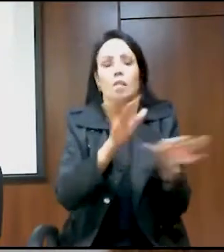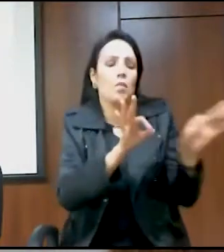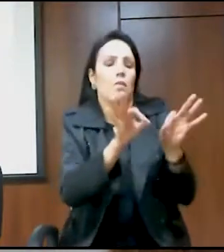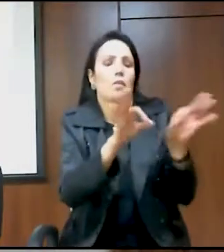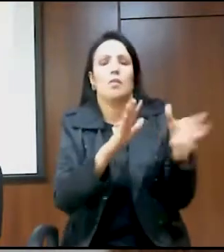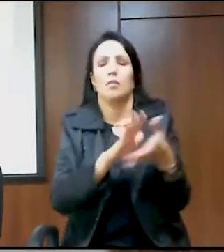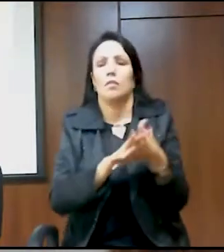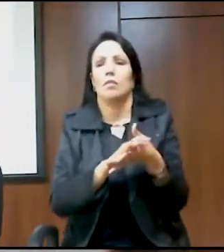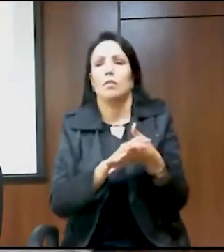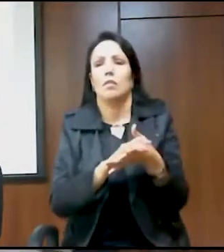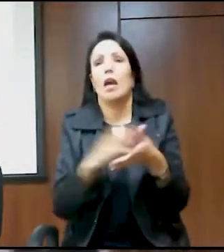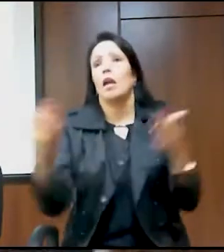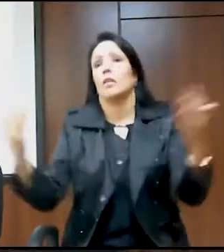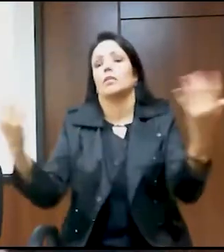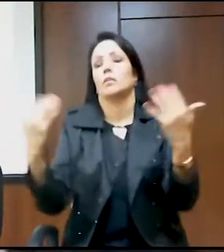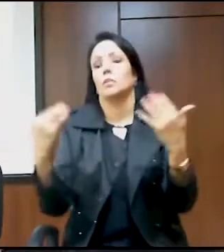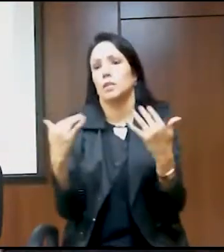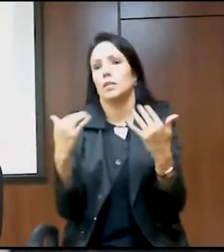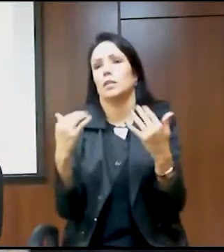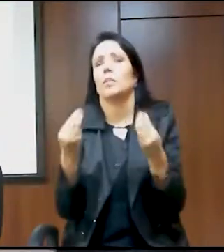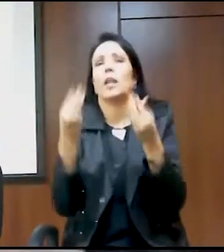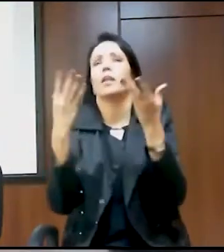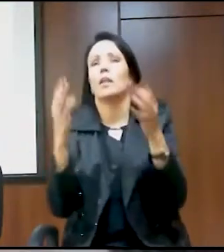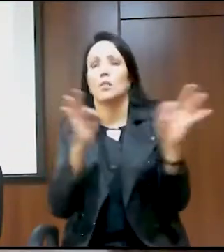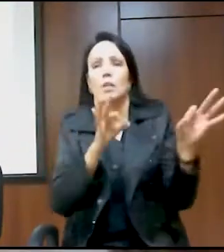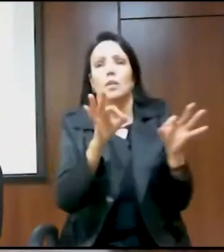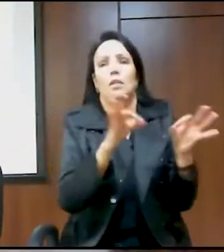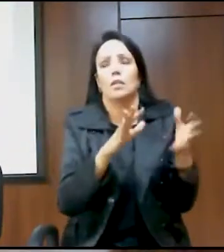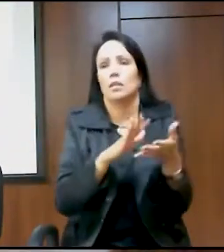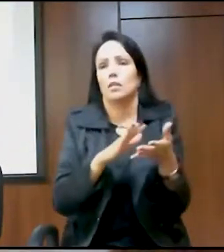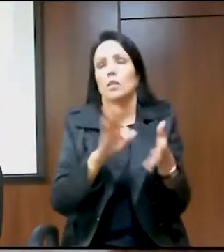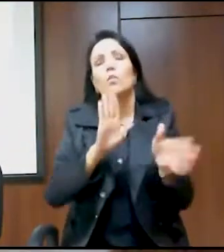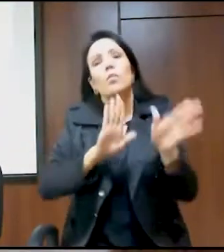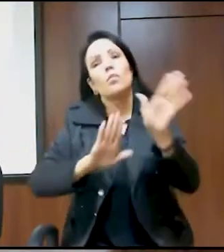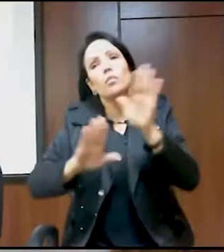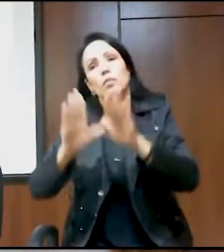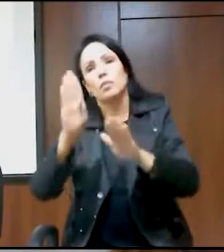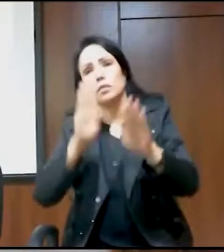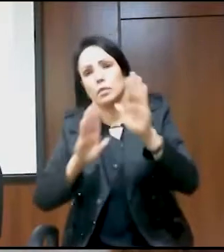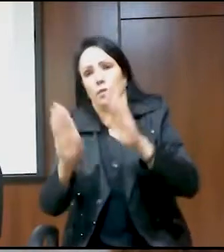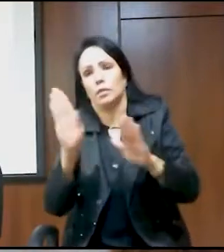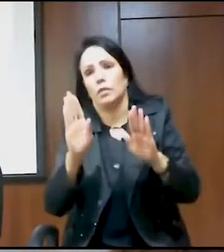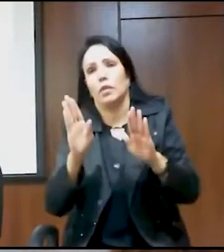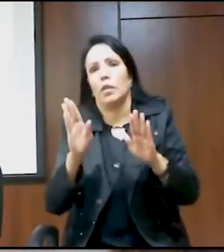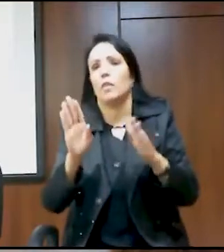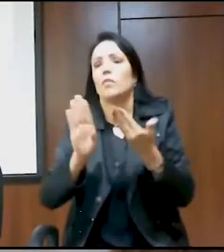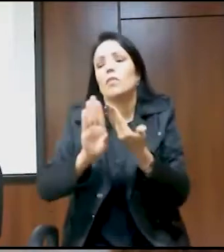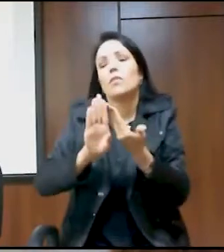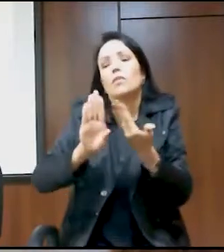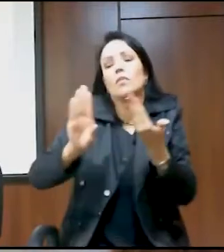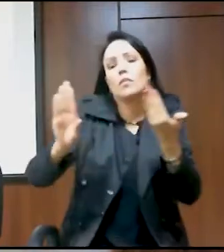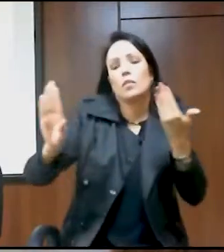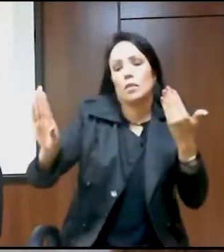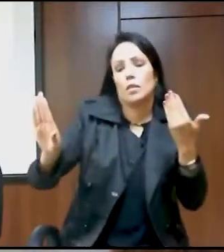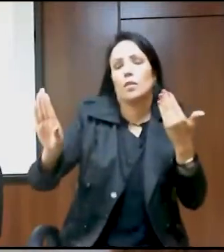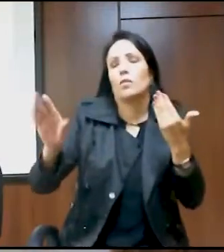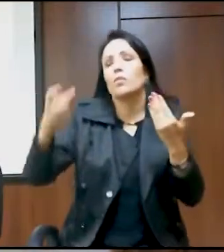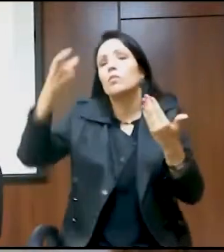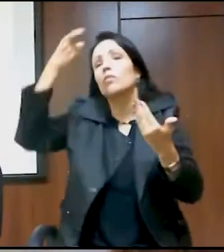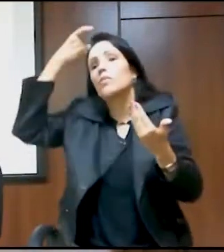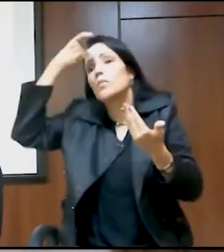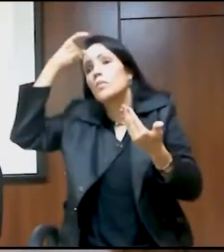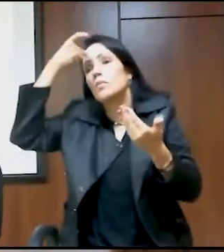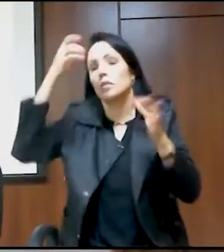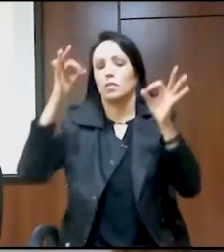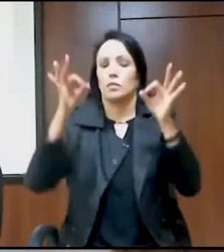programa, a demanda para este programa. São cuidados, porque a gente vai se distanciando do